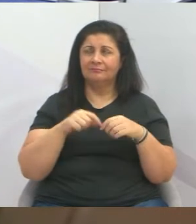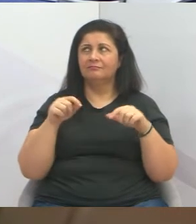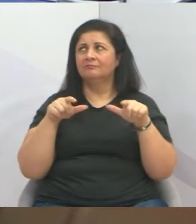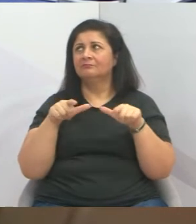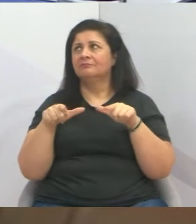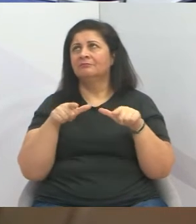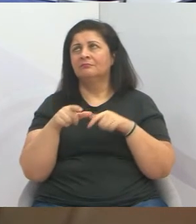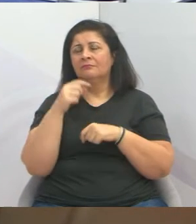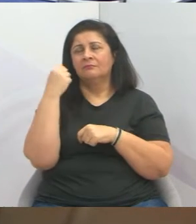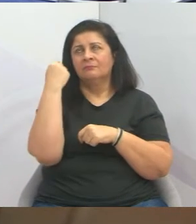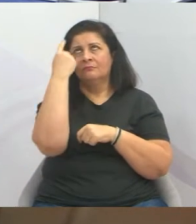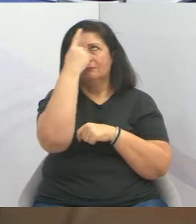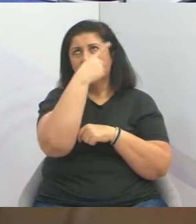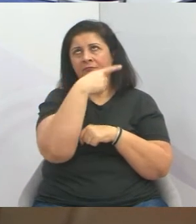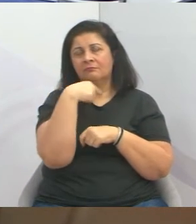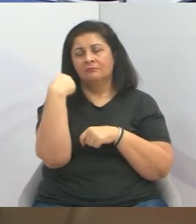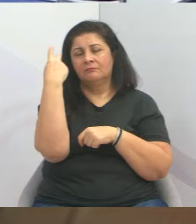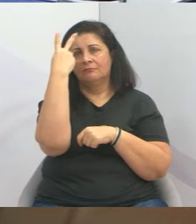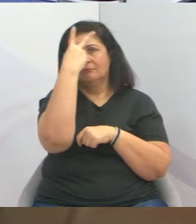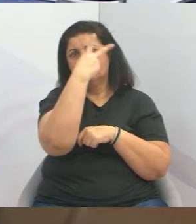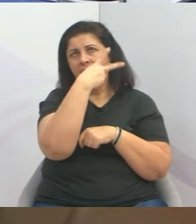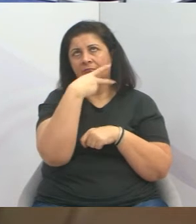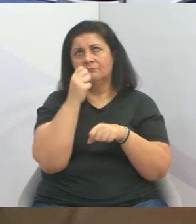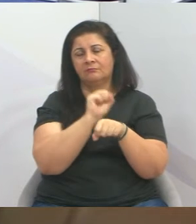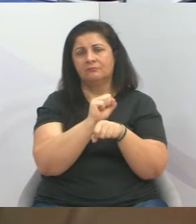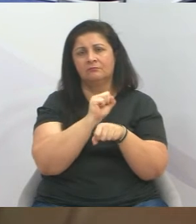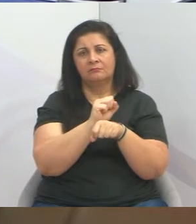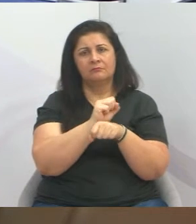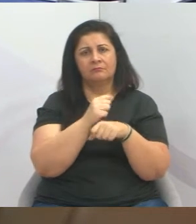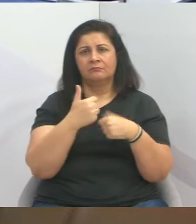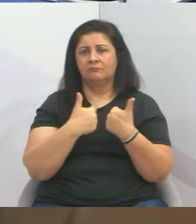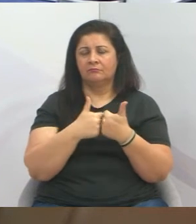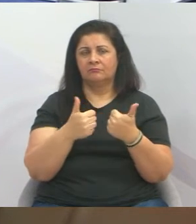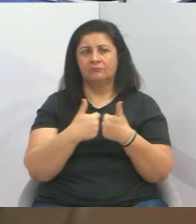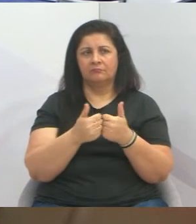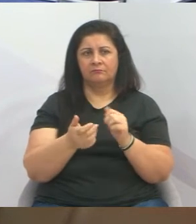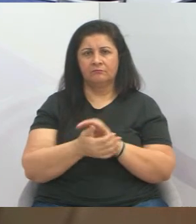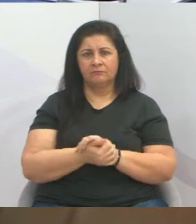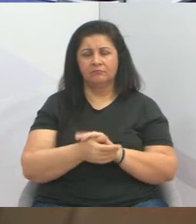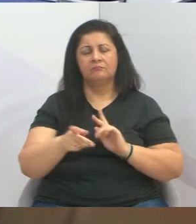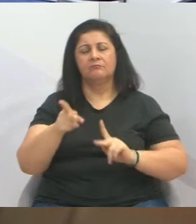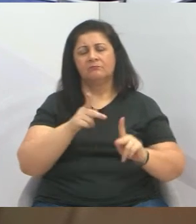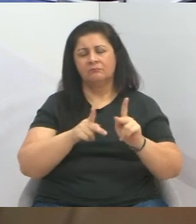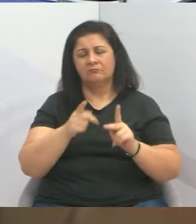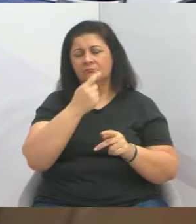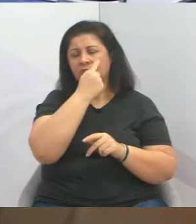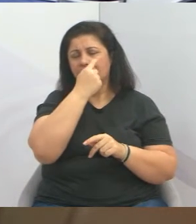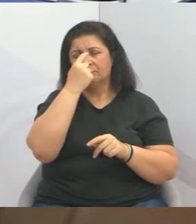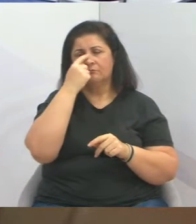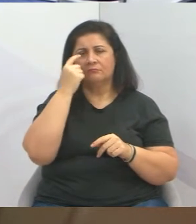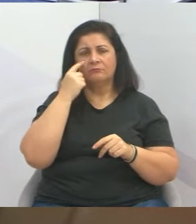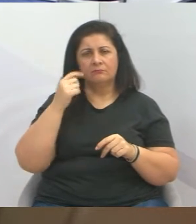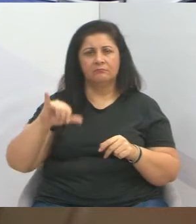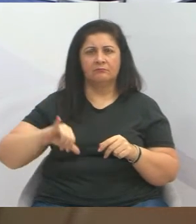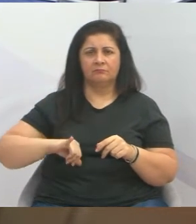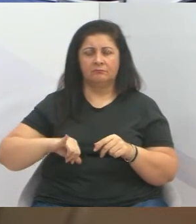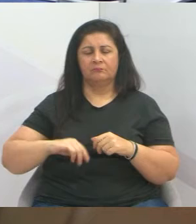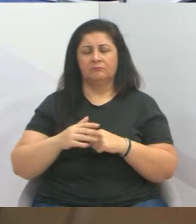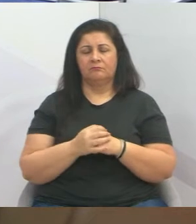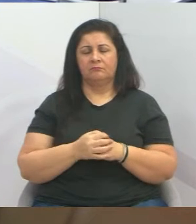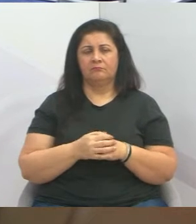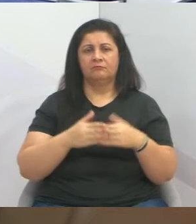tá esperando 1:00 2:00 lá no ponto de ônibus isso É um descaso com a população do parque Meia Lua eu